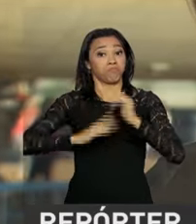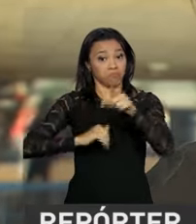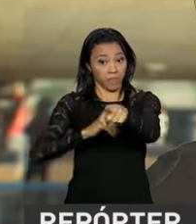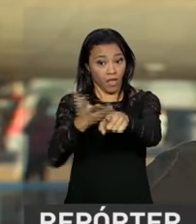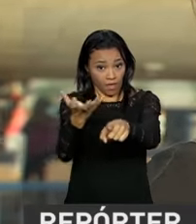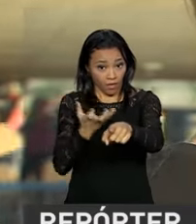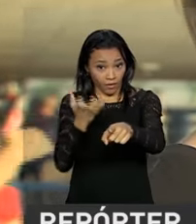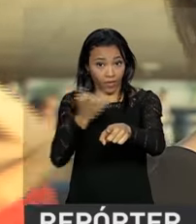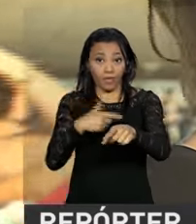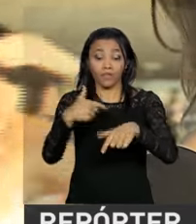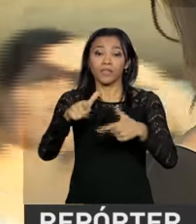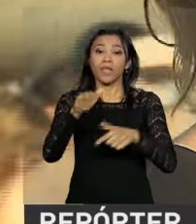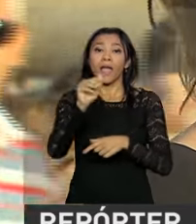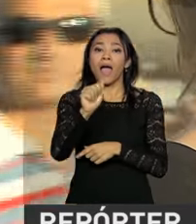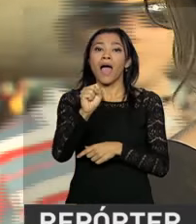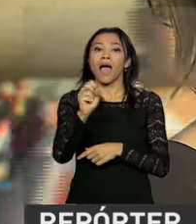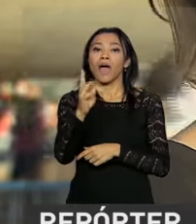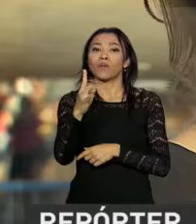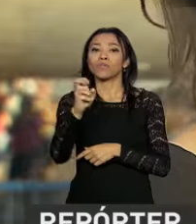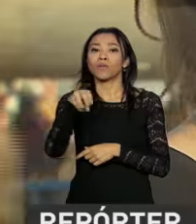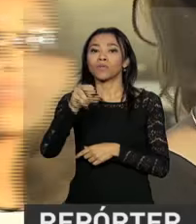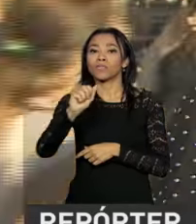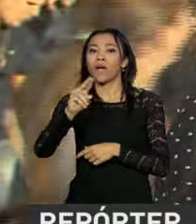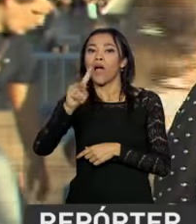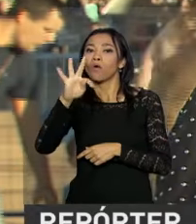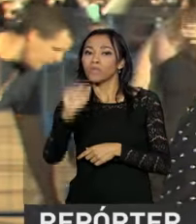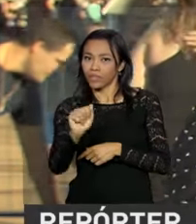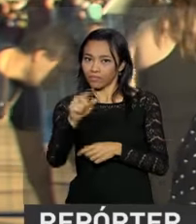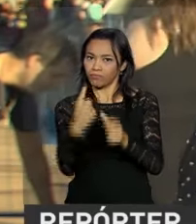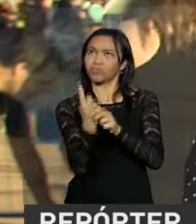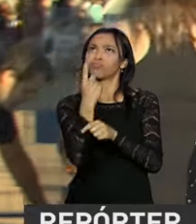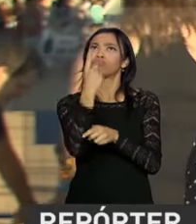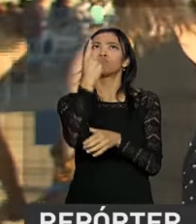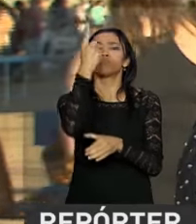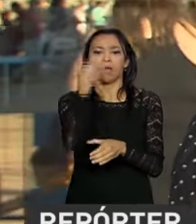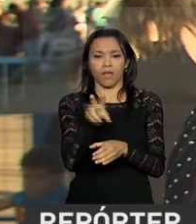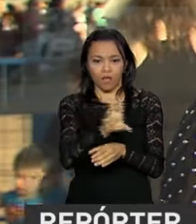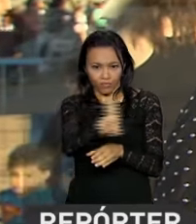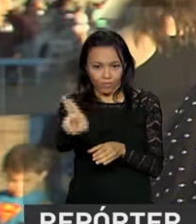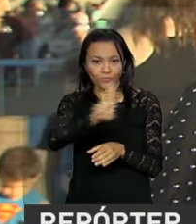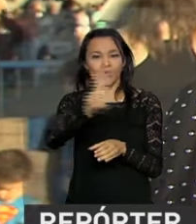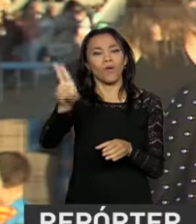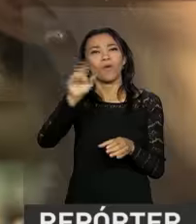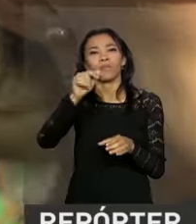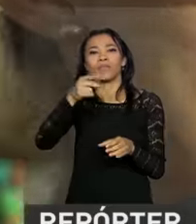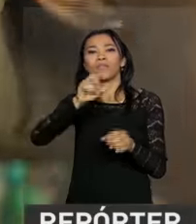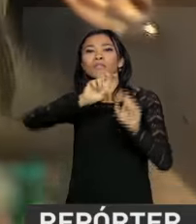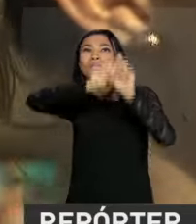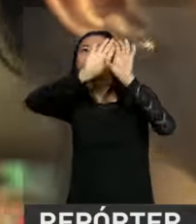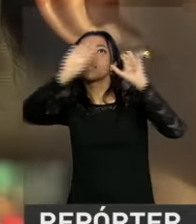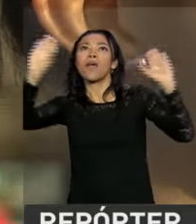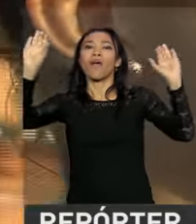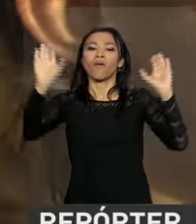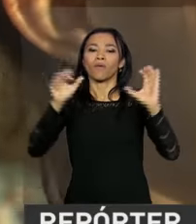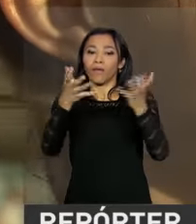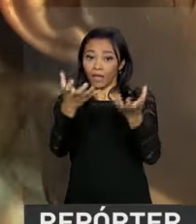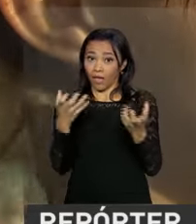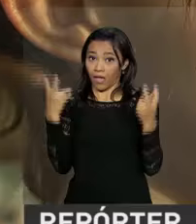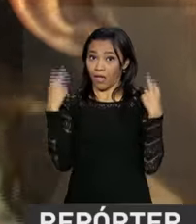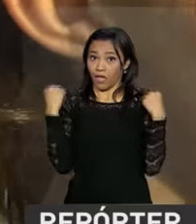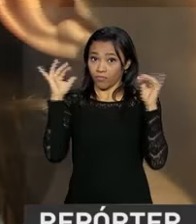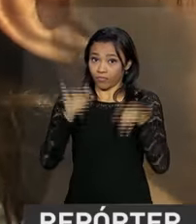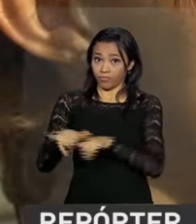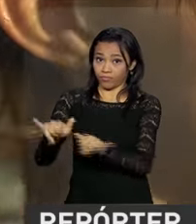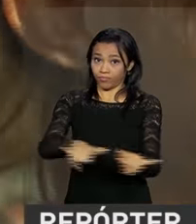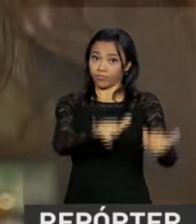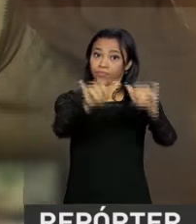ser astronauta, mas antes de partir para o espaço, vai escrever seu nome nos céus brasileiros. Quer ser pilota da